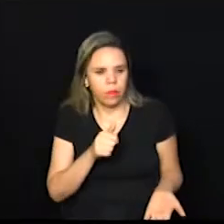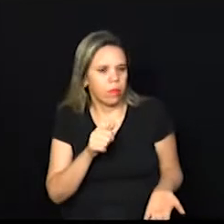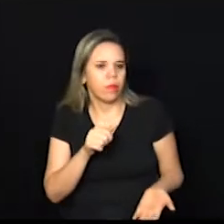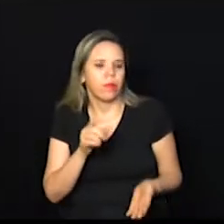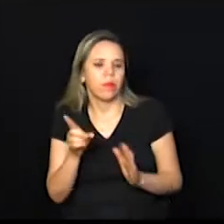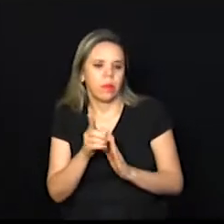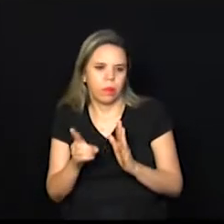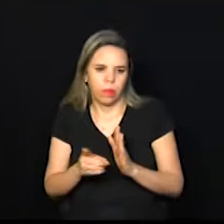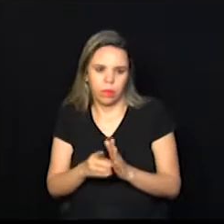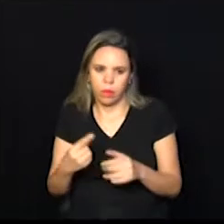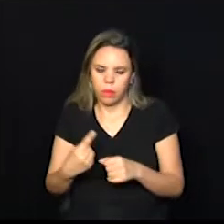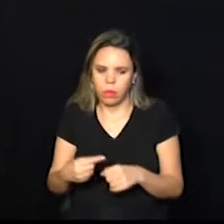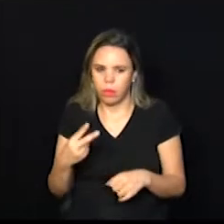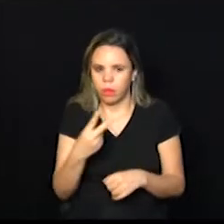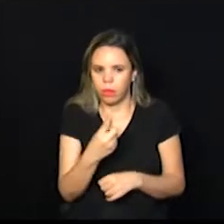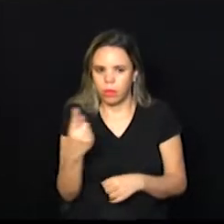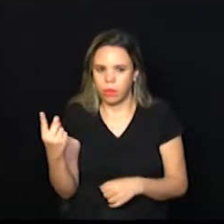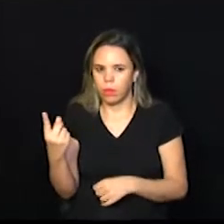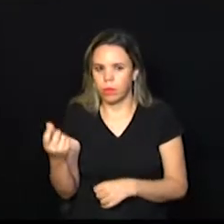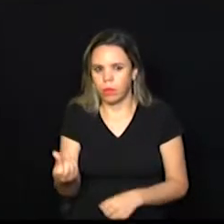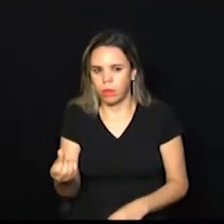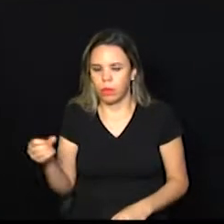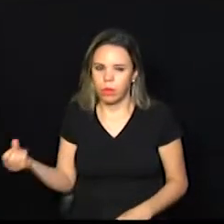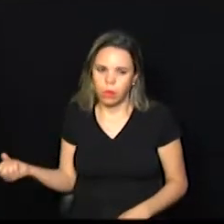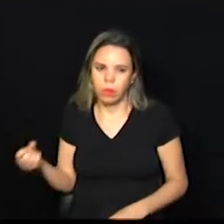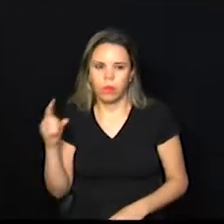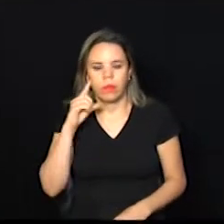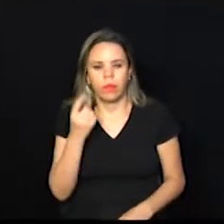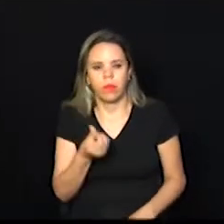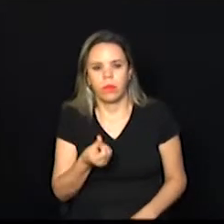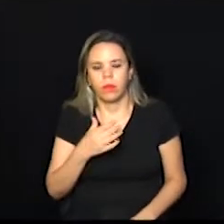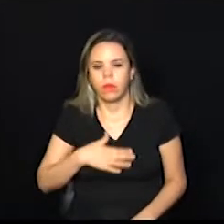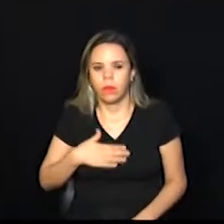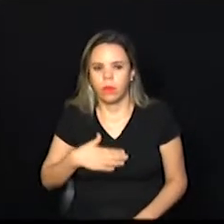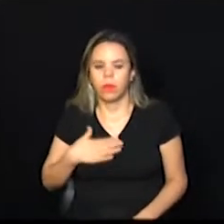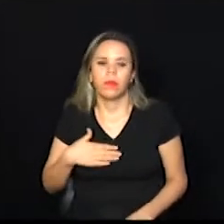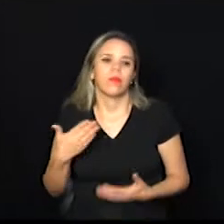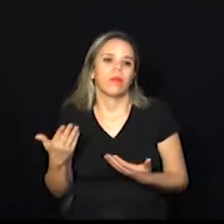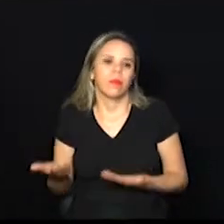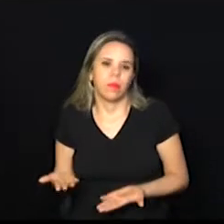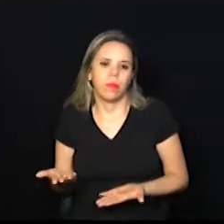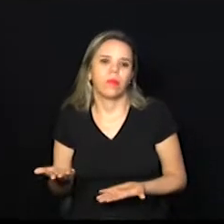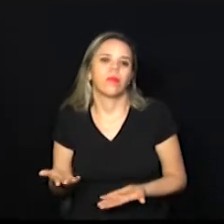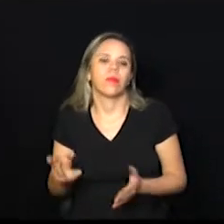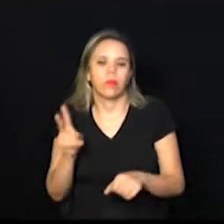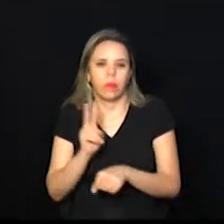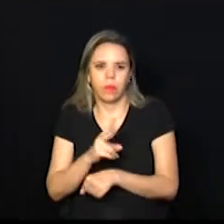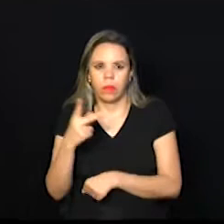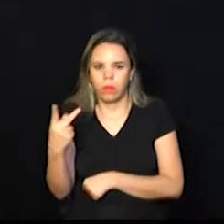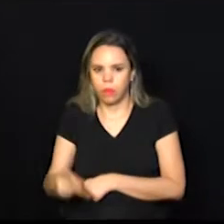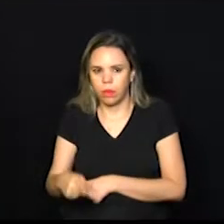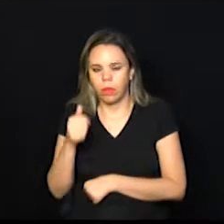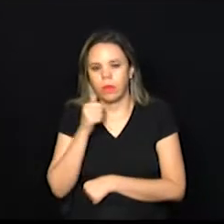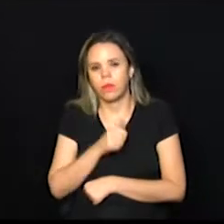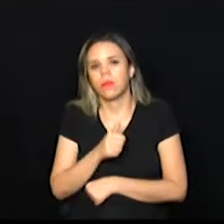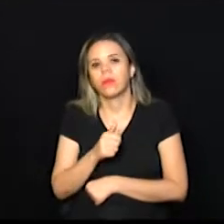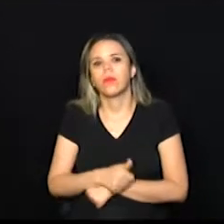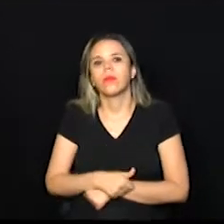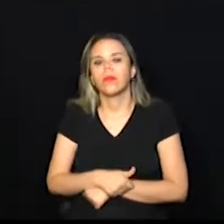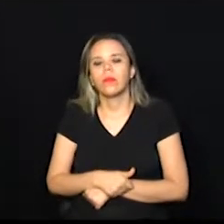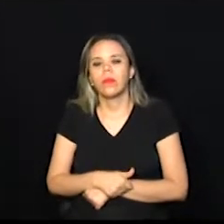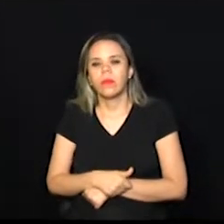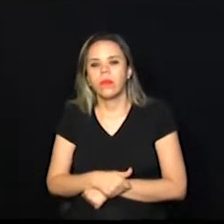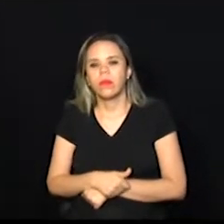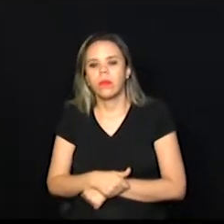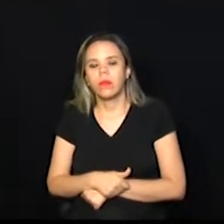Decreto Municipal 21.606, do dia 6 de agosto, que institui a rede protetiva à mulher.